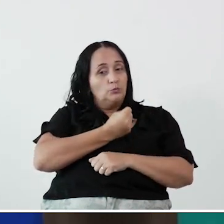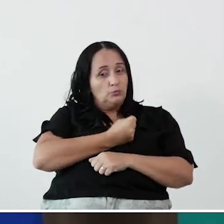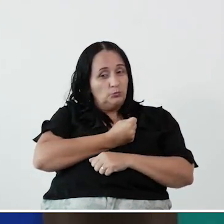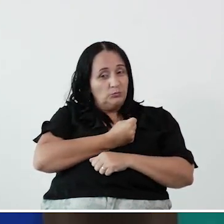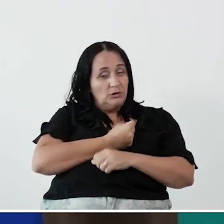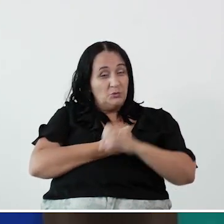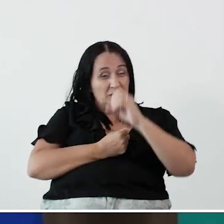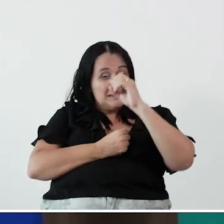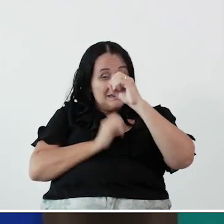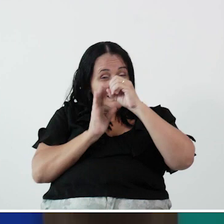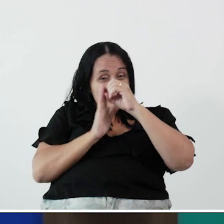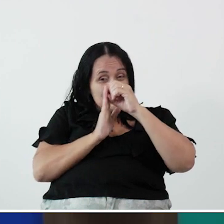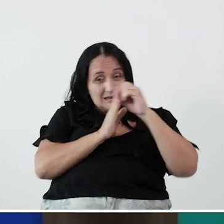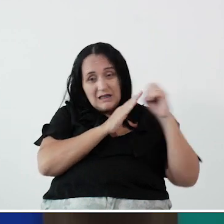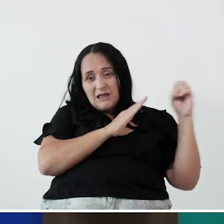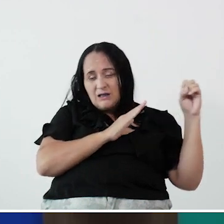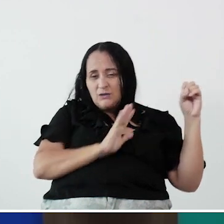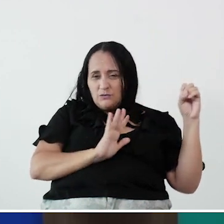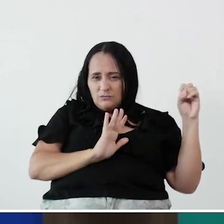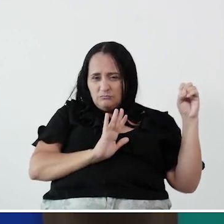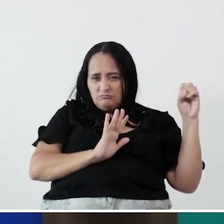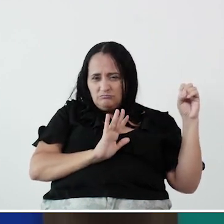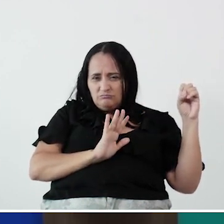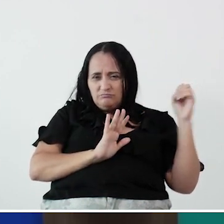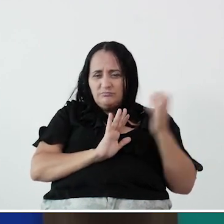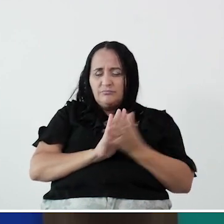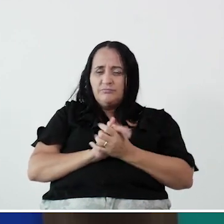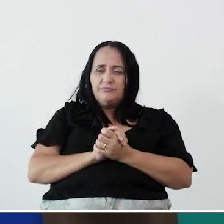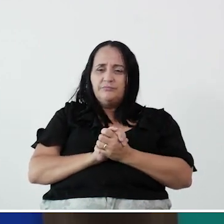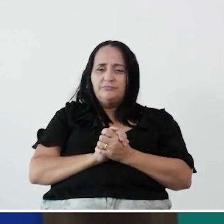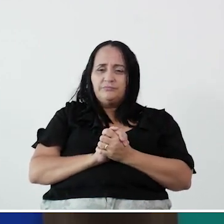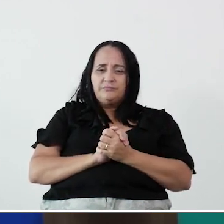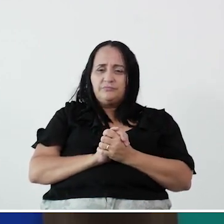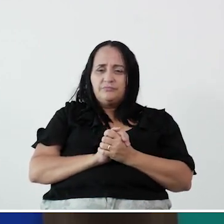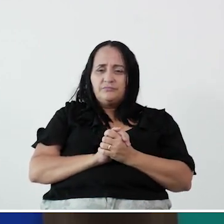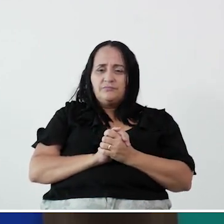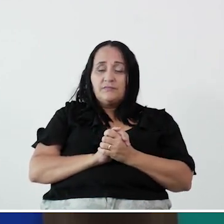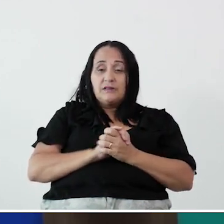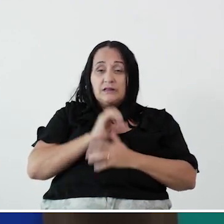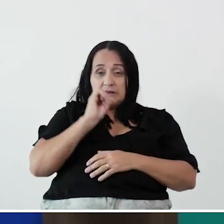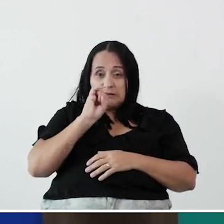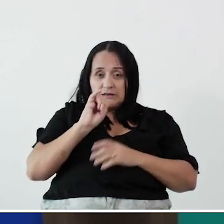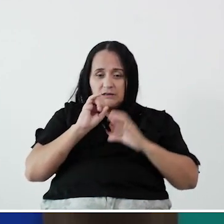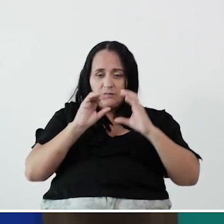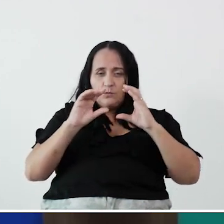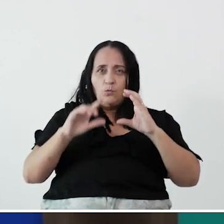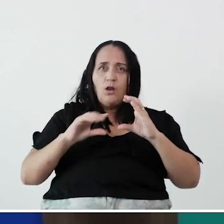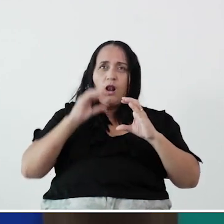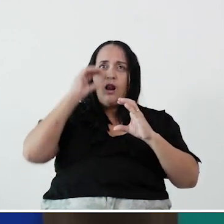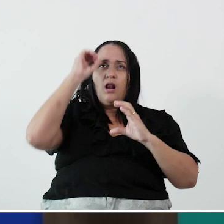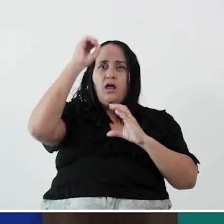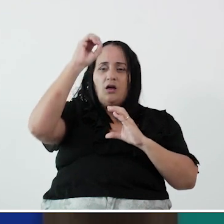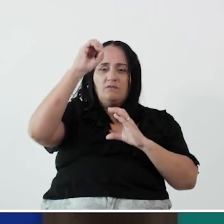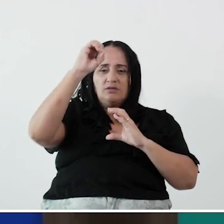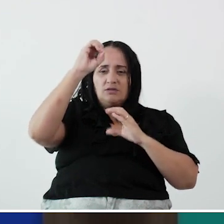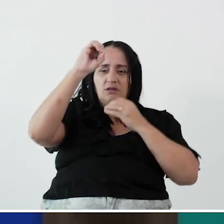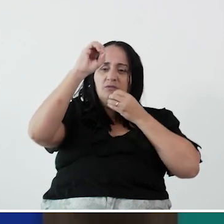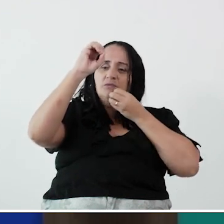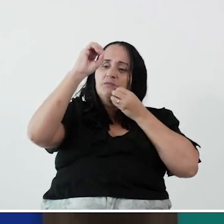zero, menos o número zero. Qualquer número que eu eleve a zero, esse resultado será